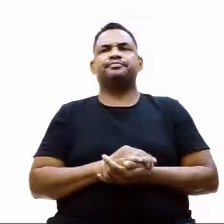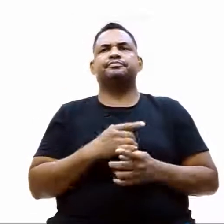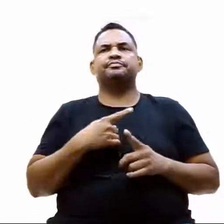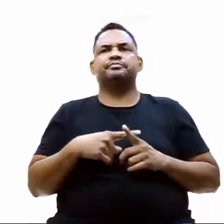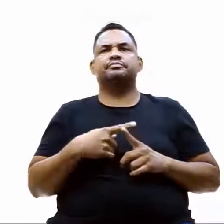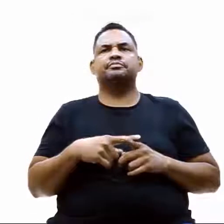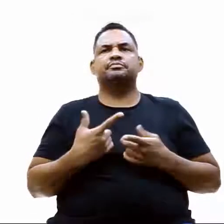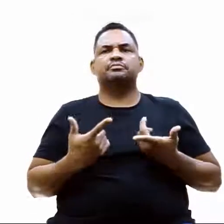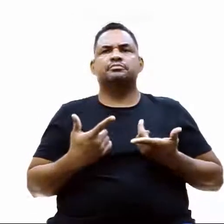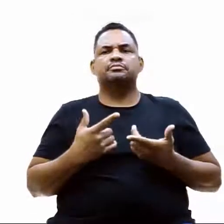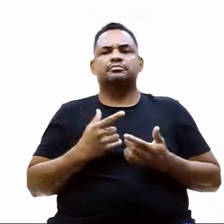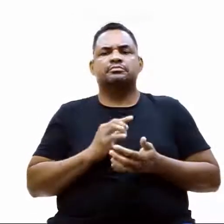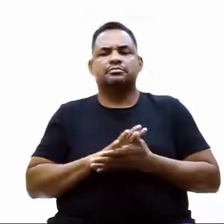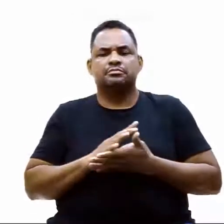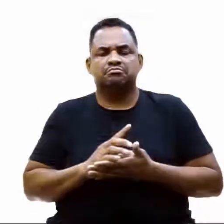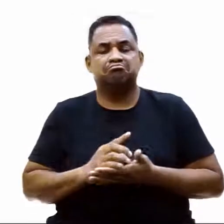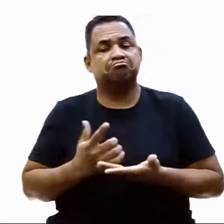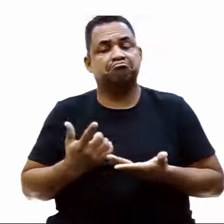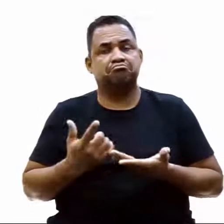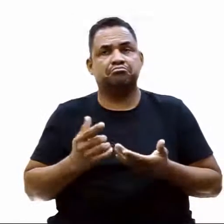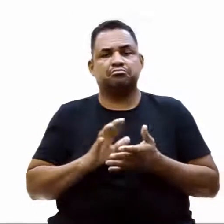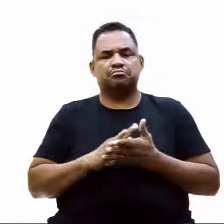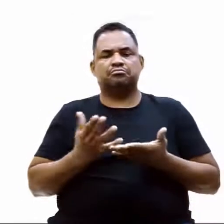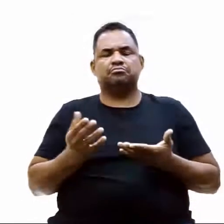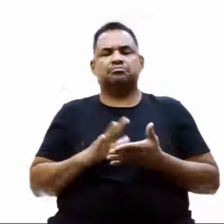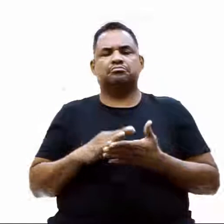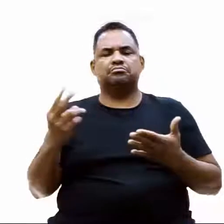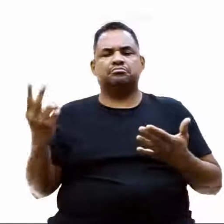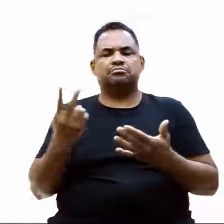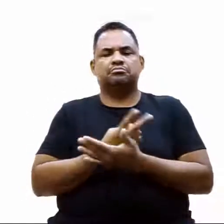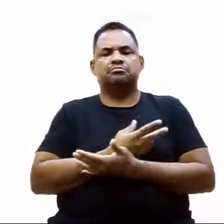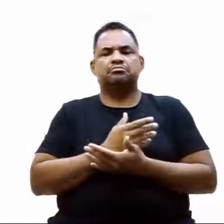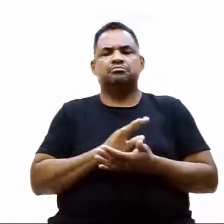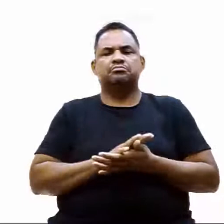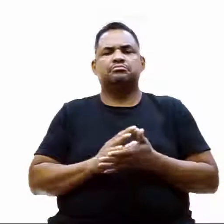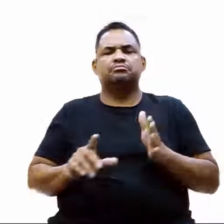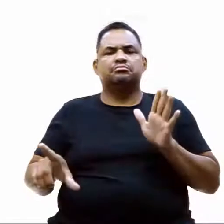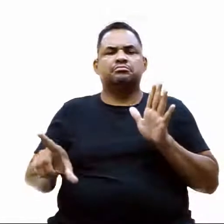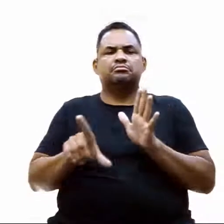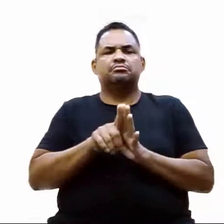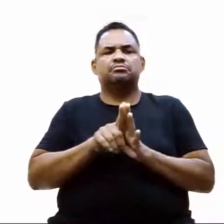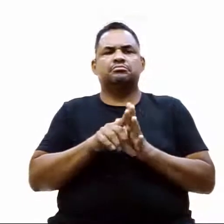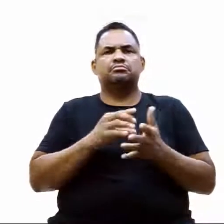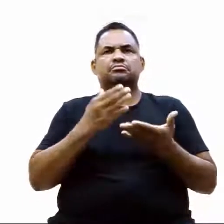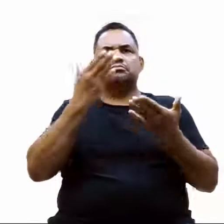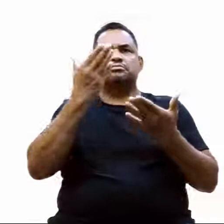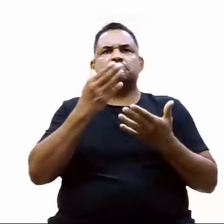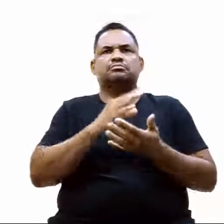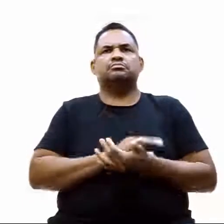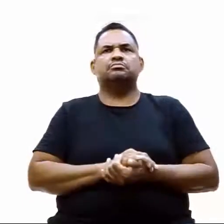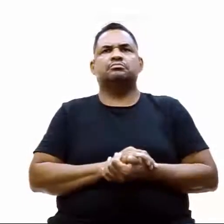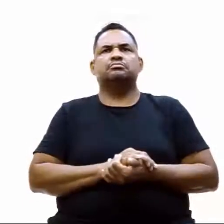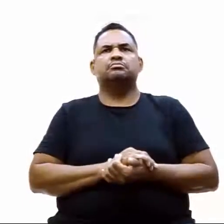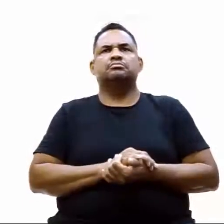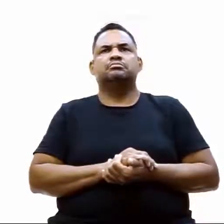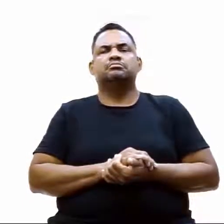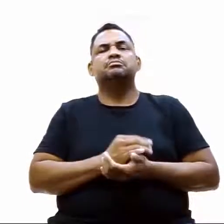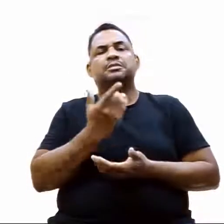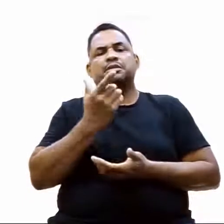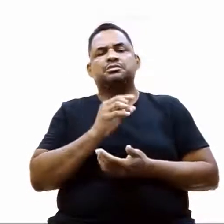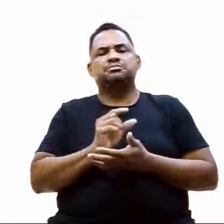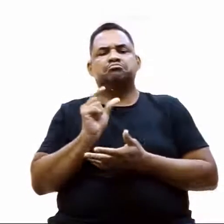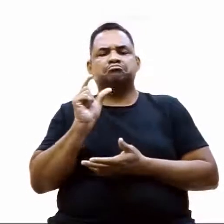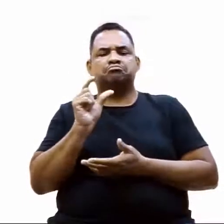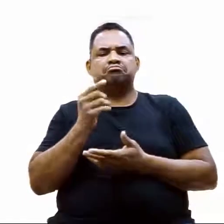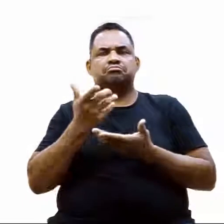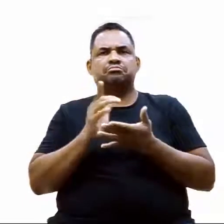ser que não aconteça a lei de Lavoisier, a lei da conservação da massa, mas expressões como essa estão